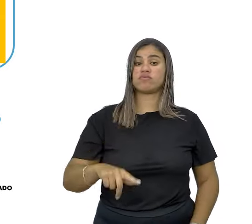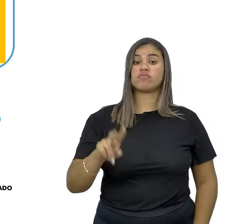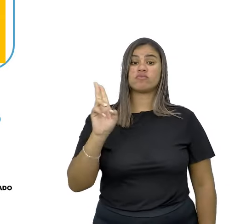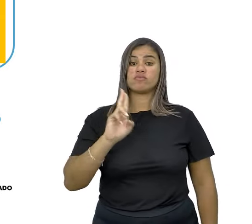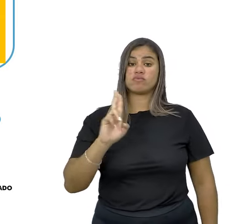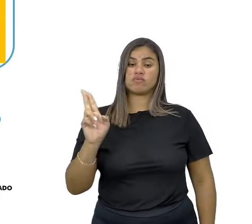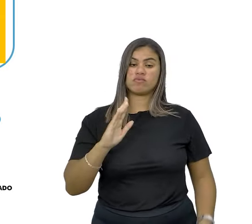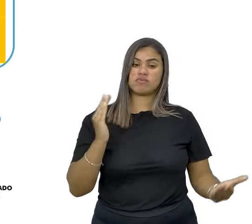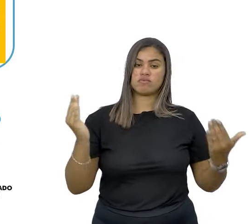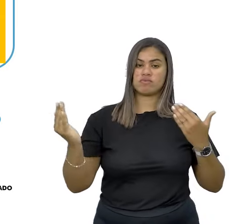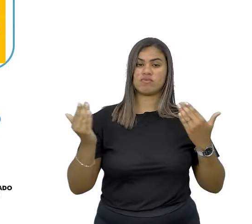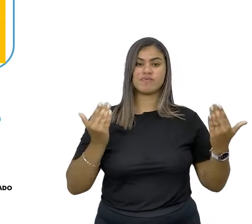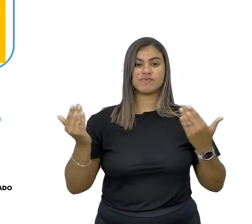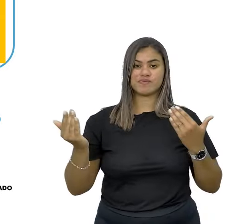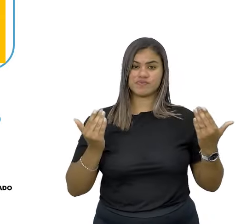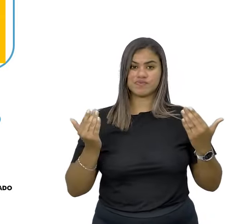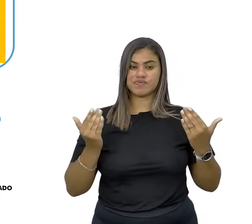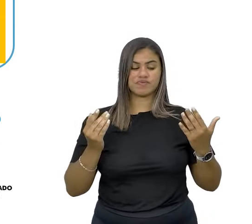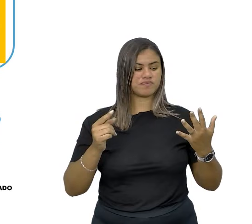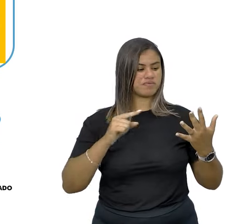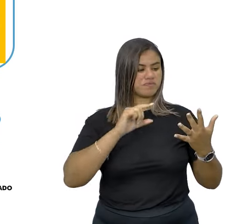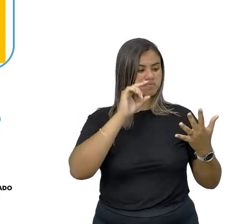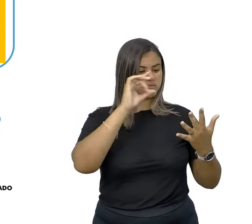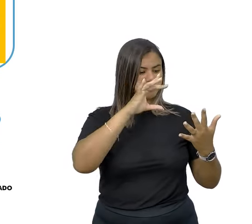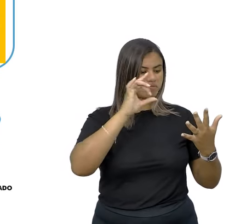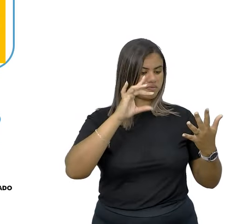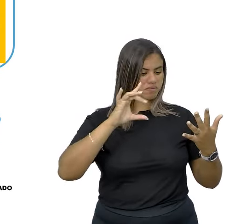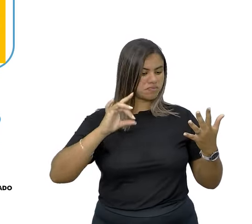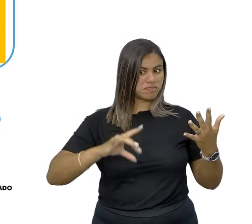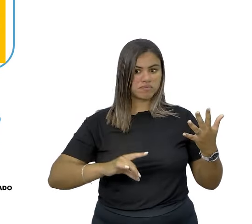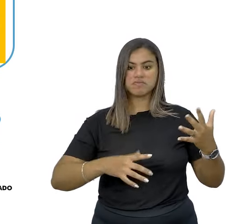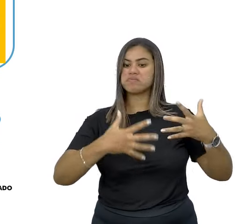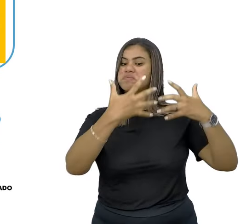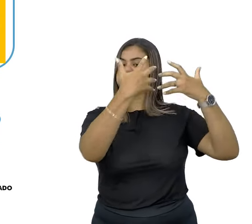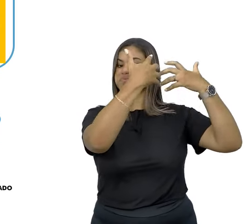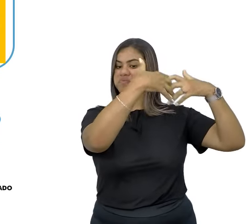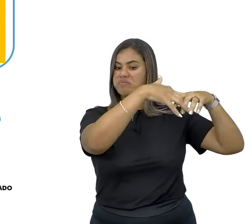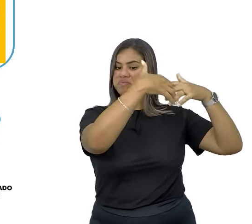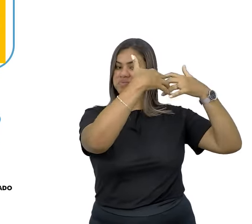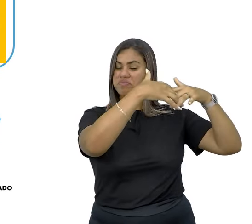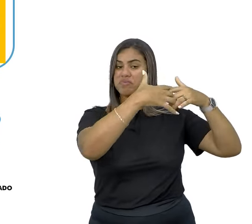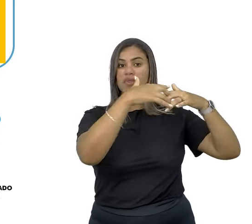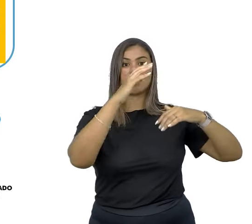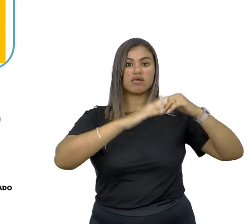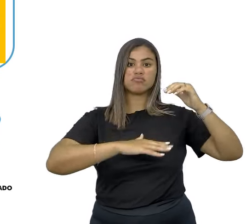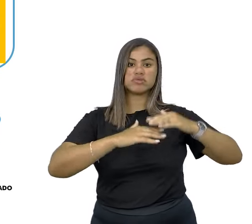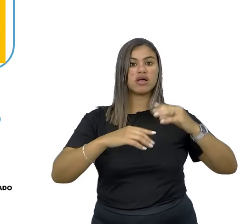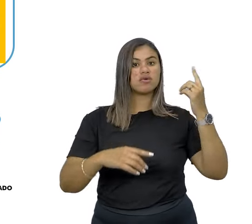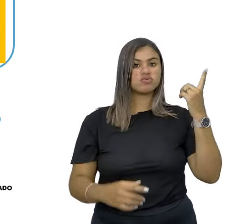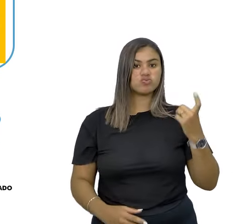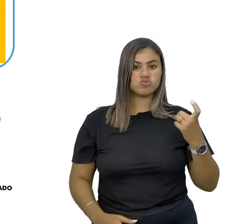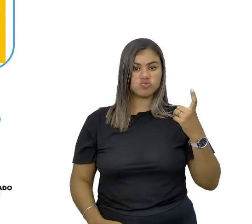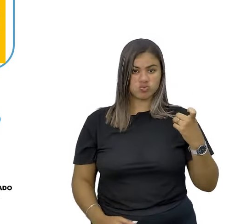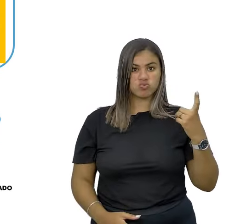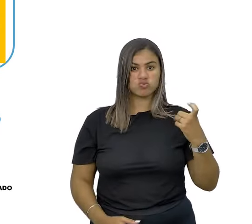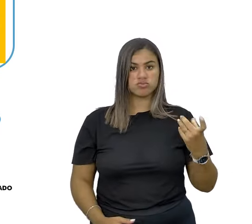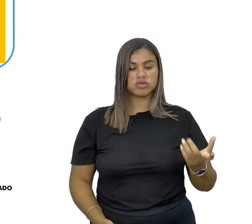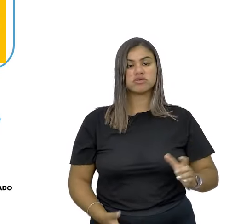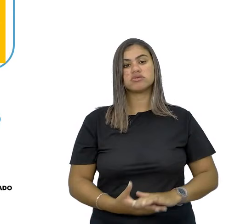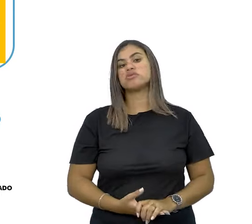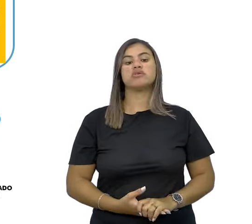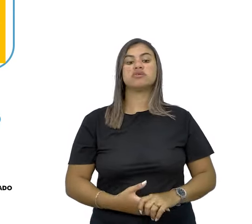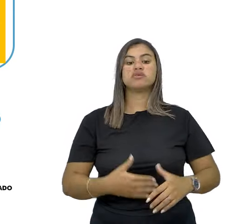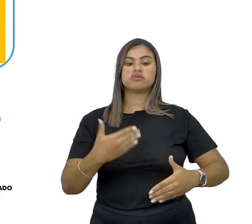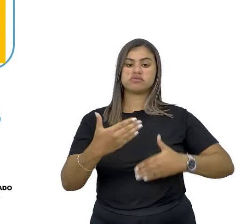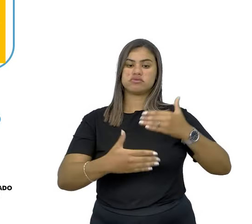e comparar. Olha quantos processos cognitivos envolvidos numa única habilidade. E processos cognitivos